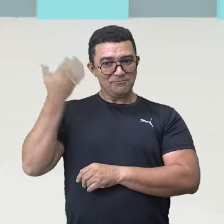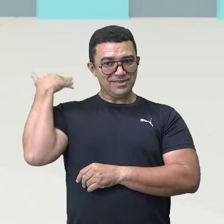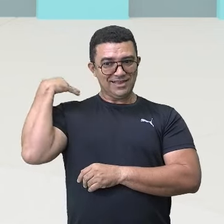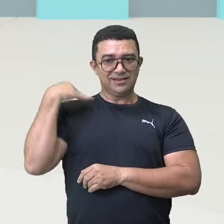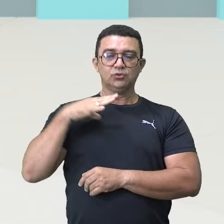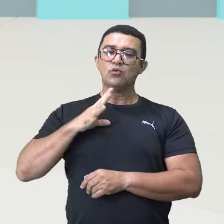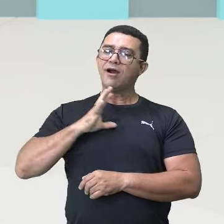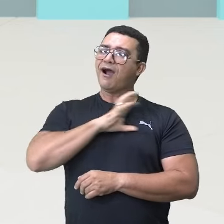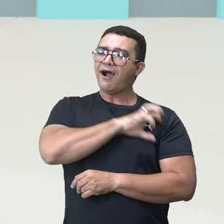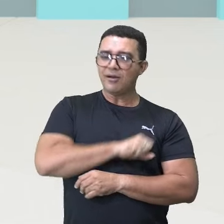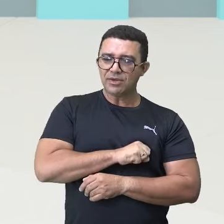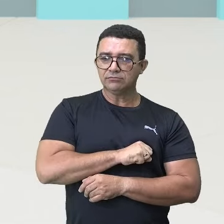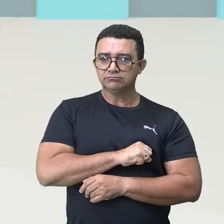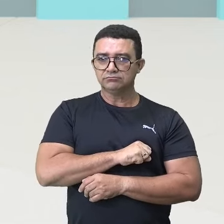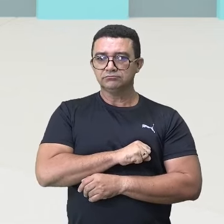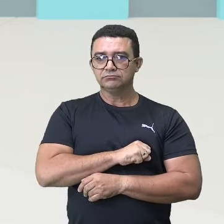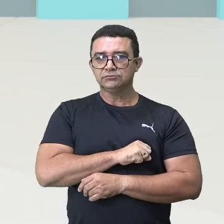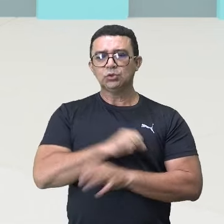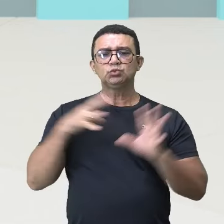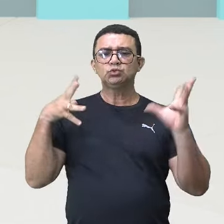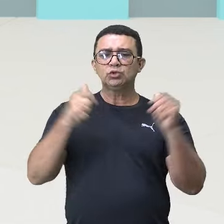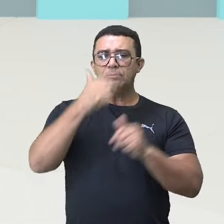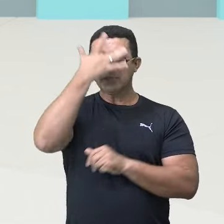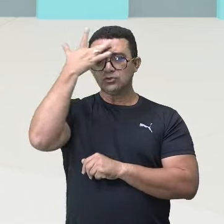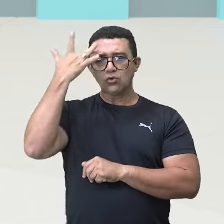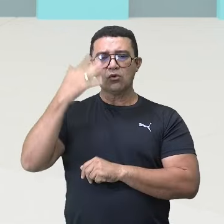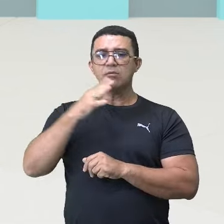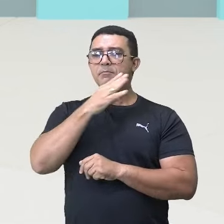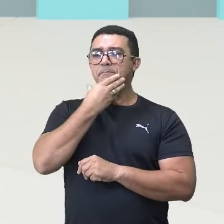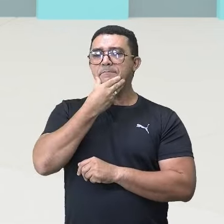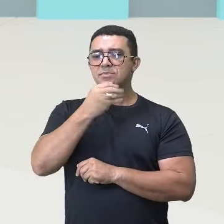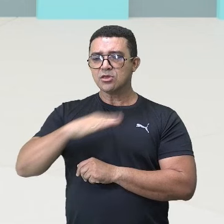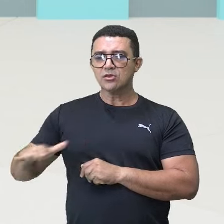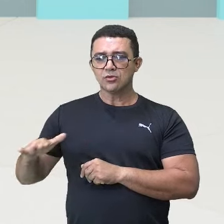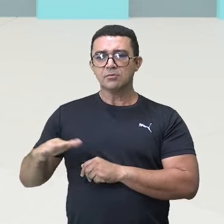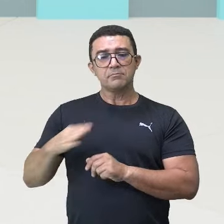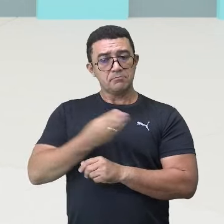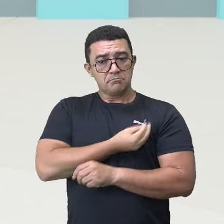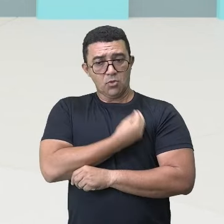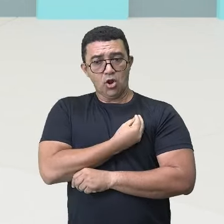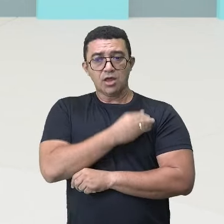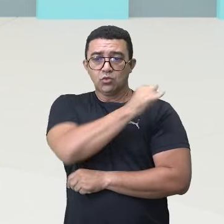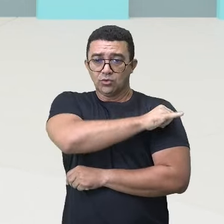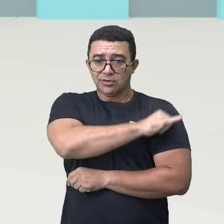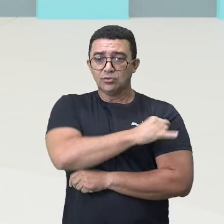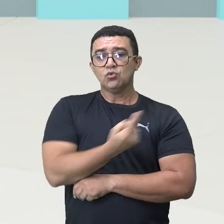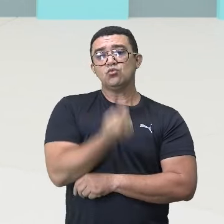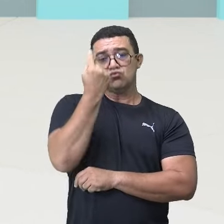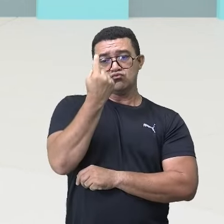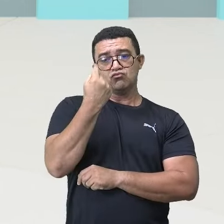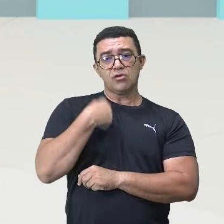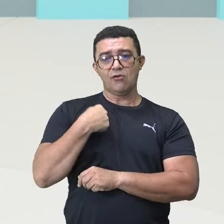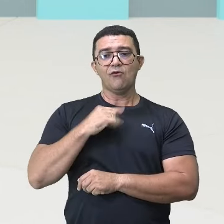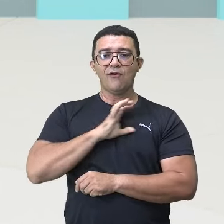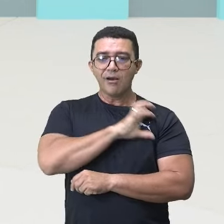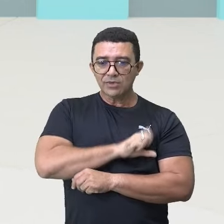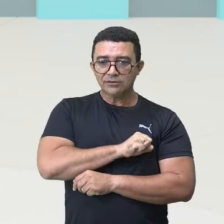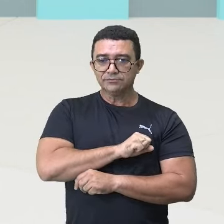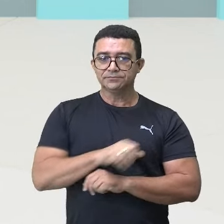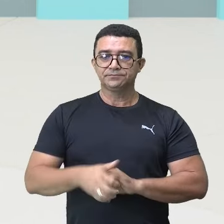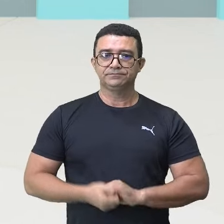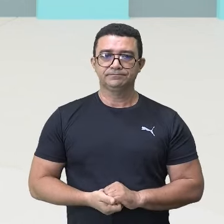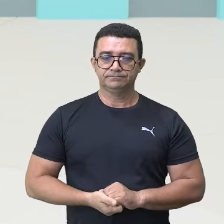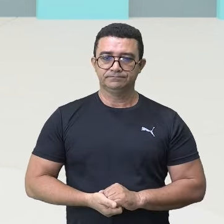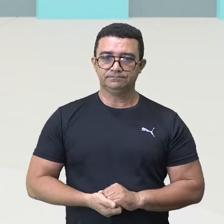estou restringido de todos que moram no Rio de Janeiro eu estou falando especificamente de um que é o garoto aí que amei beleza